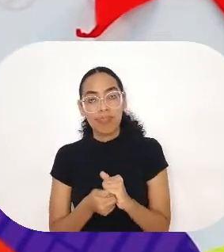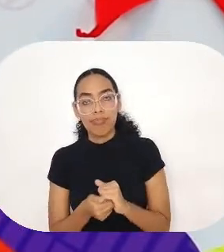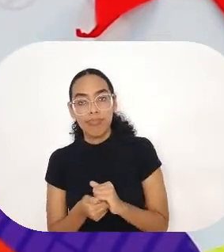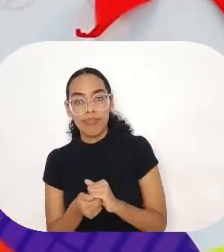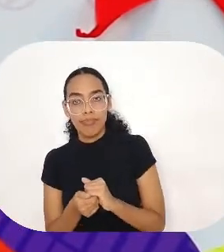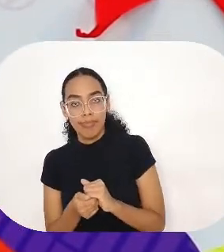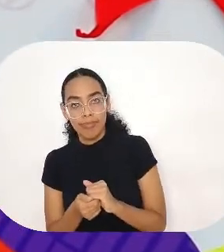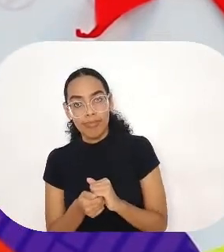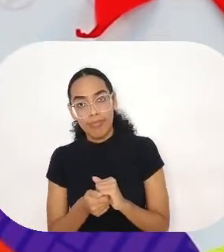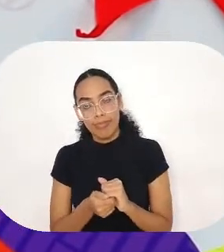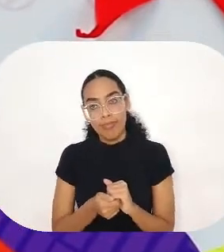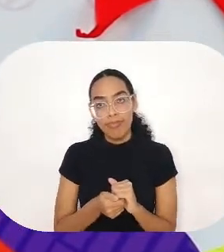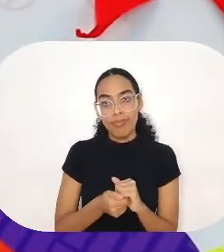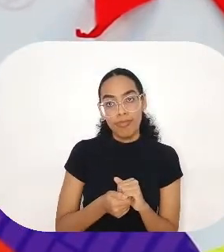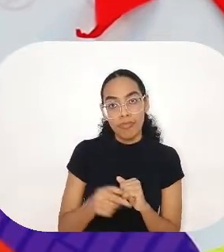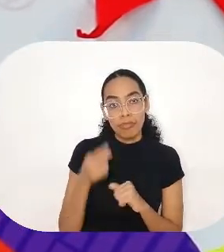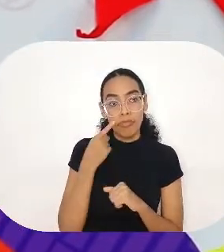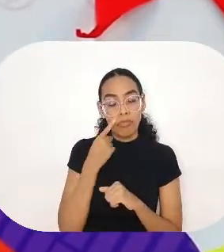Tenham